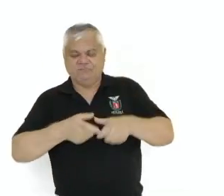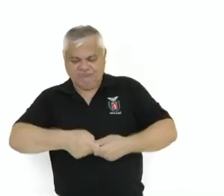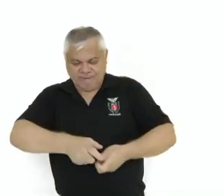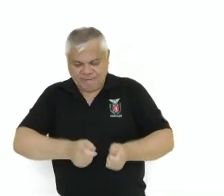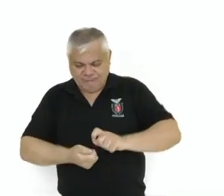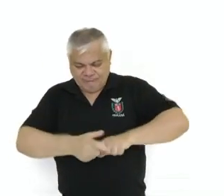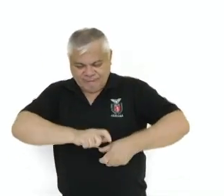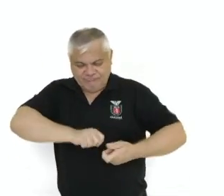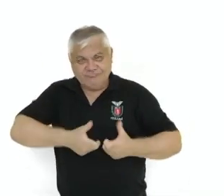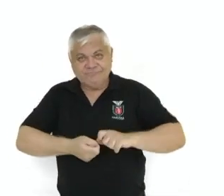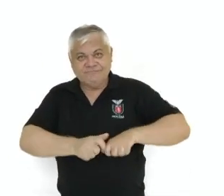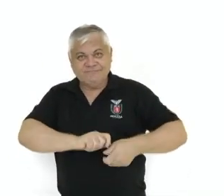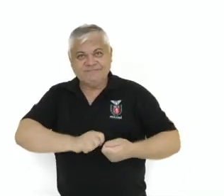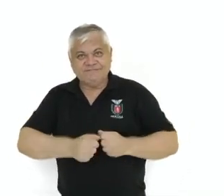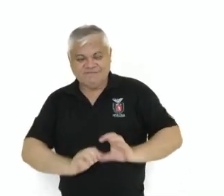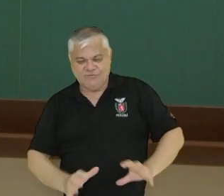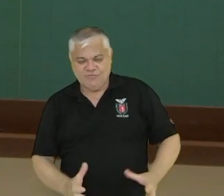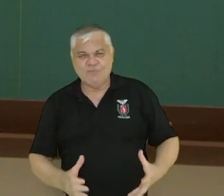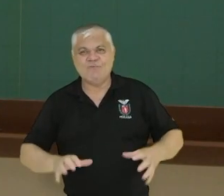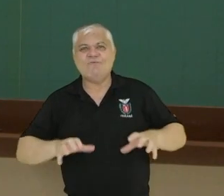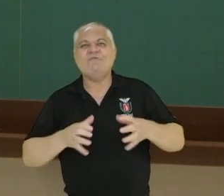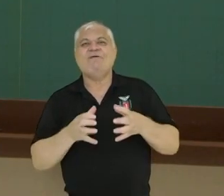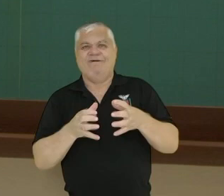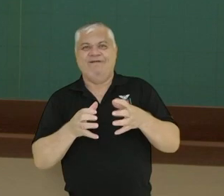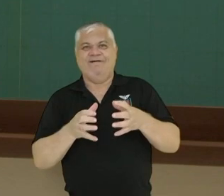cultura material, a cestaria.